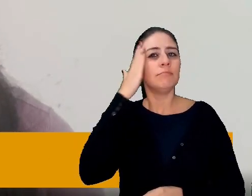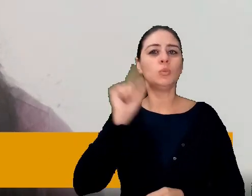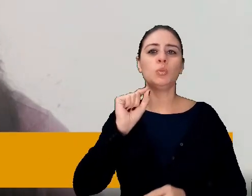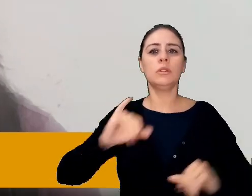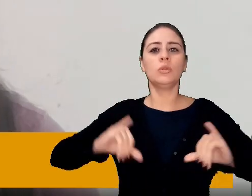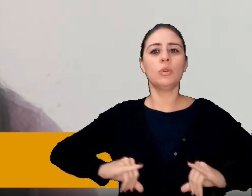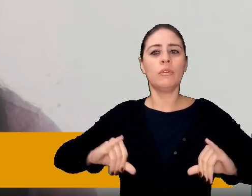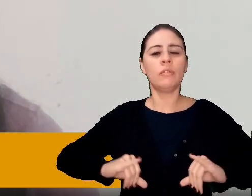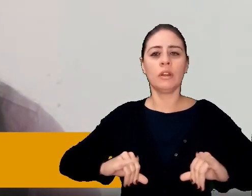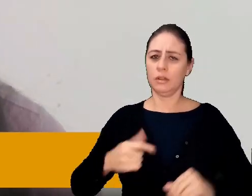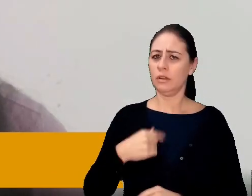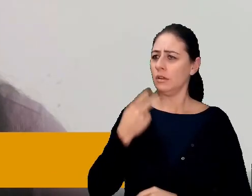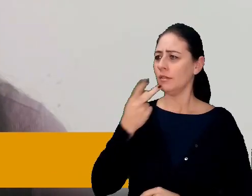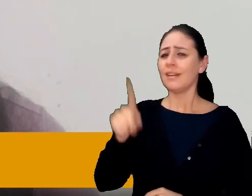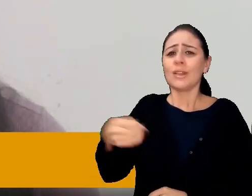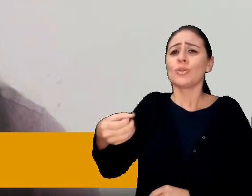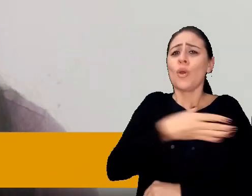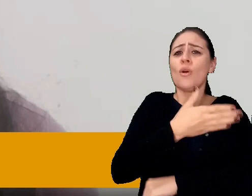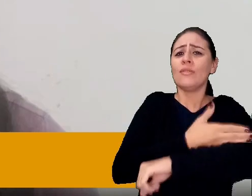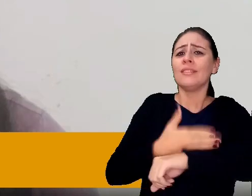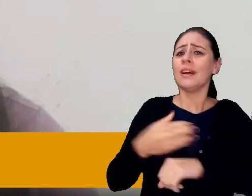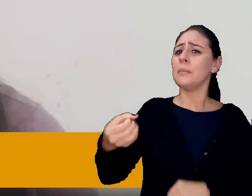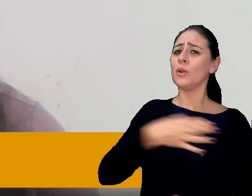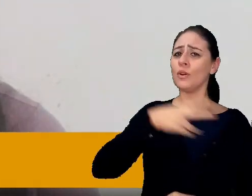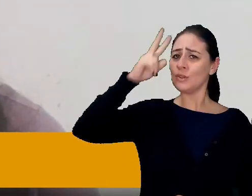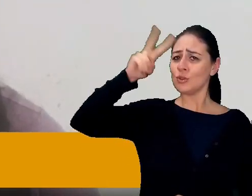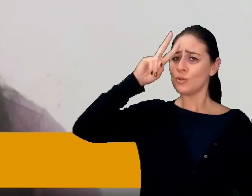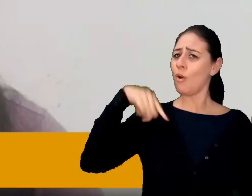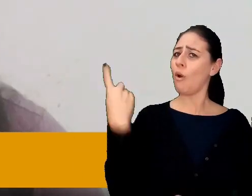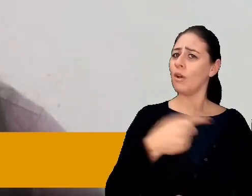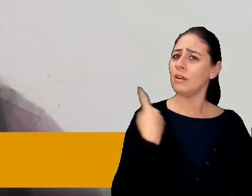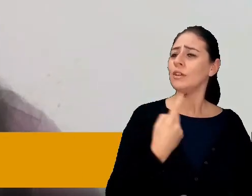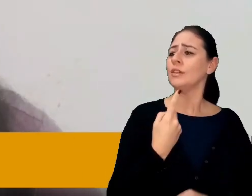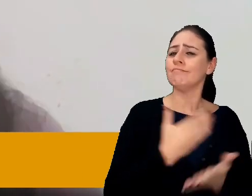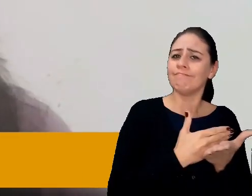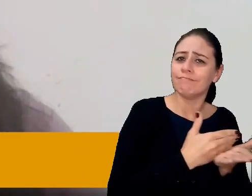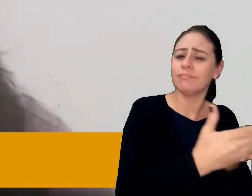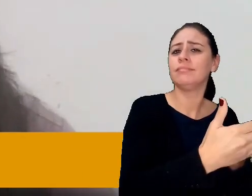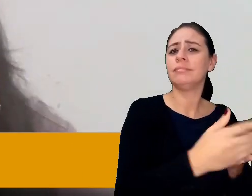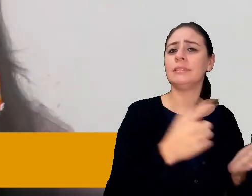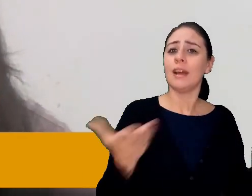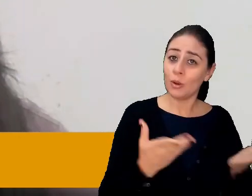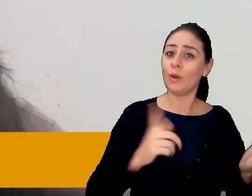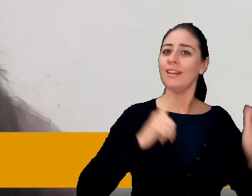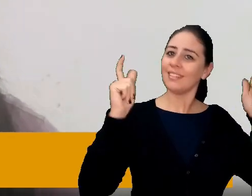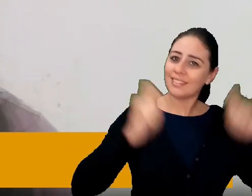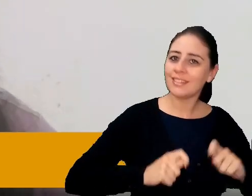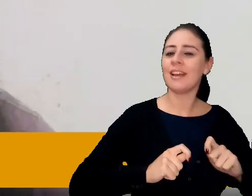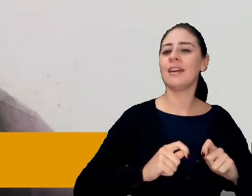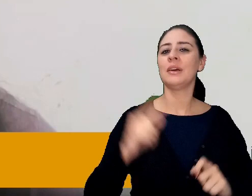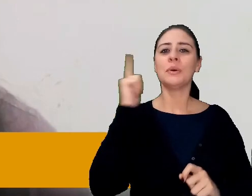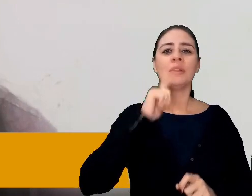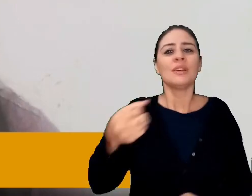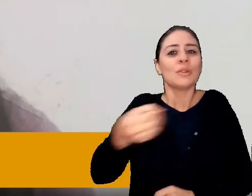etapa que a gente vai ter, né? É uma nova história que a gente vai construir. E a gente tem a opção, agora a gente tem a opção de construir uma nova história, uma